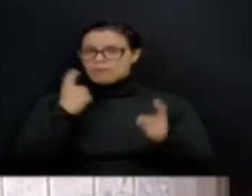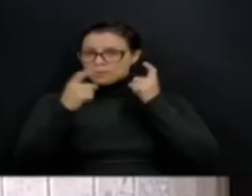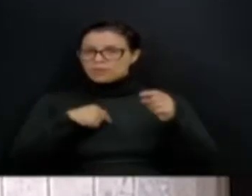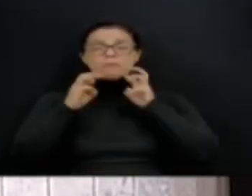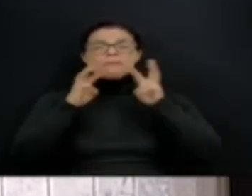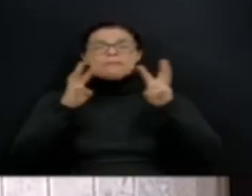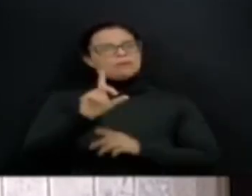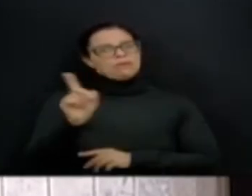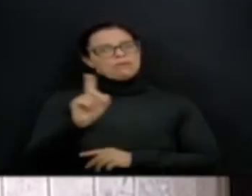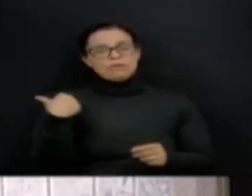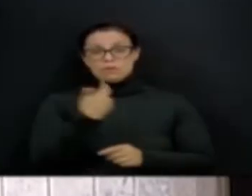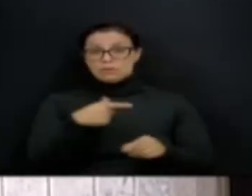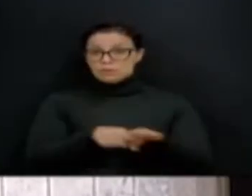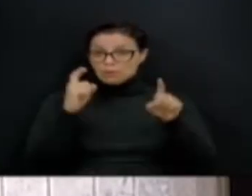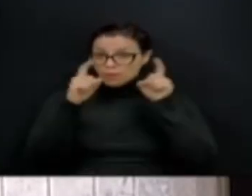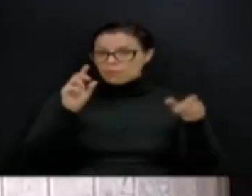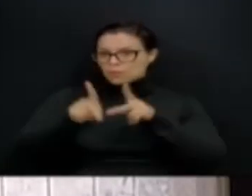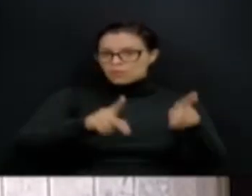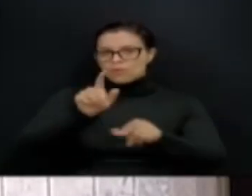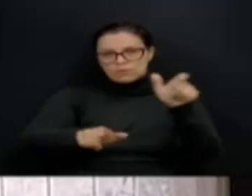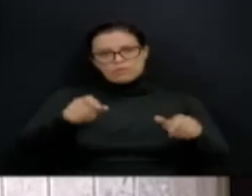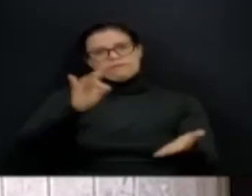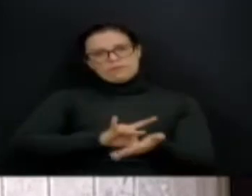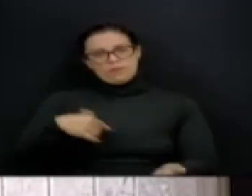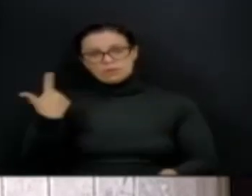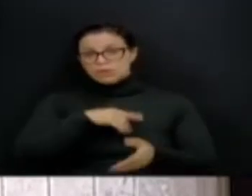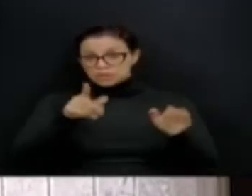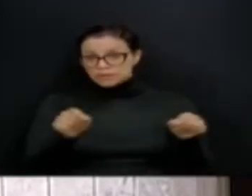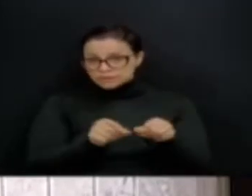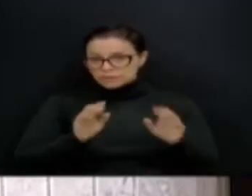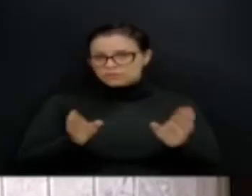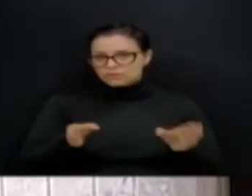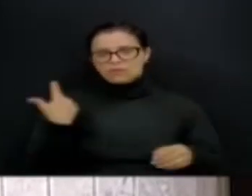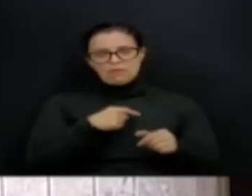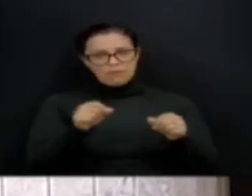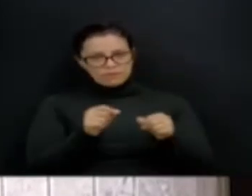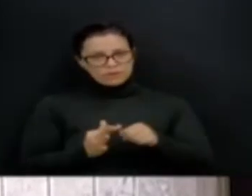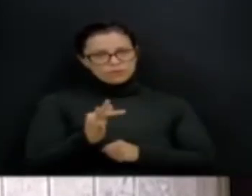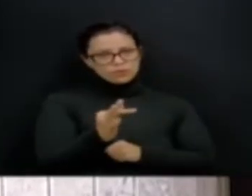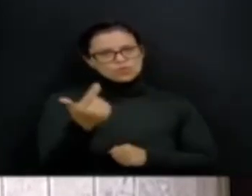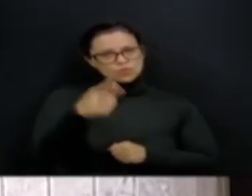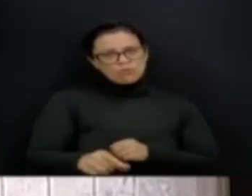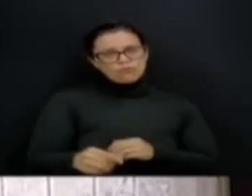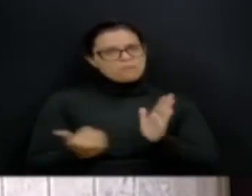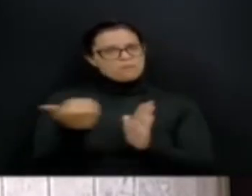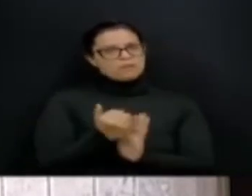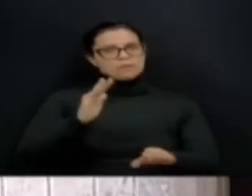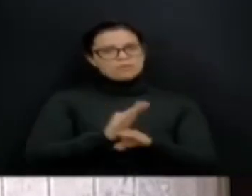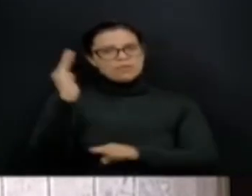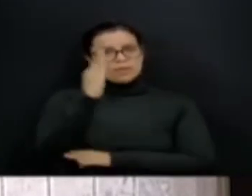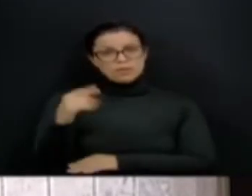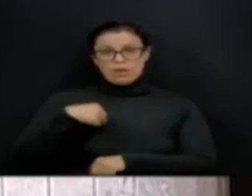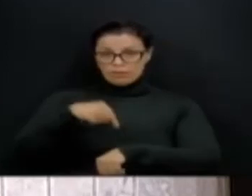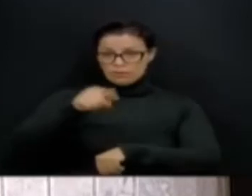na propaganda. Nós temos preocupação com as pessoas. Nós já fizemos, faremos muito mais pelo Brasil. E